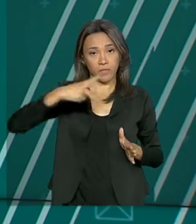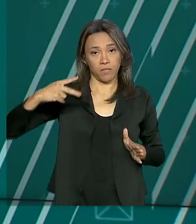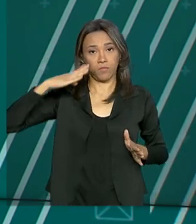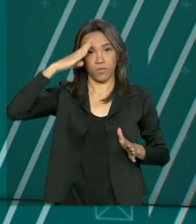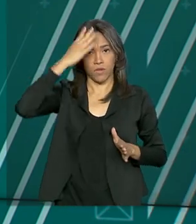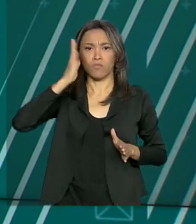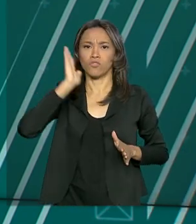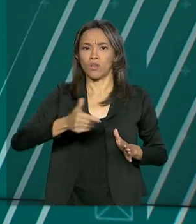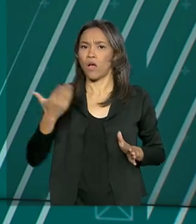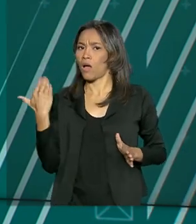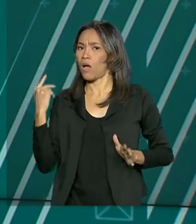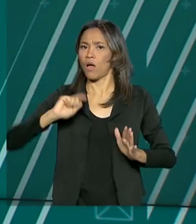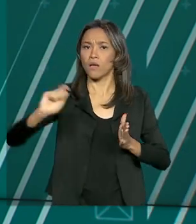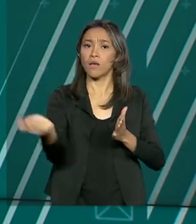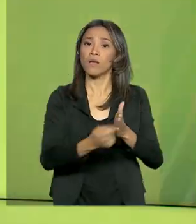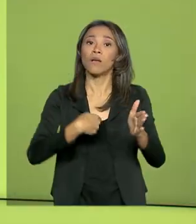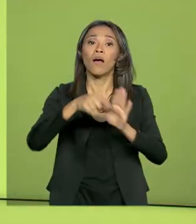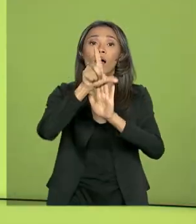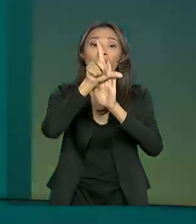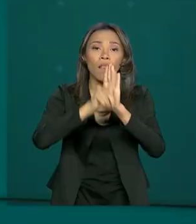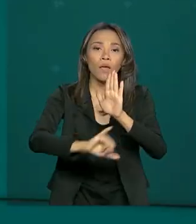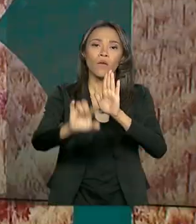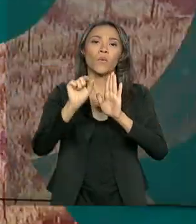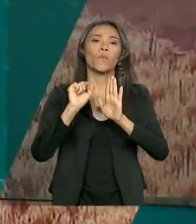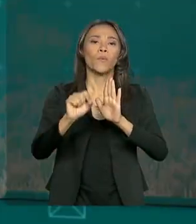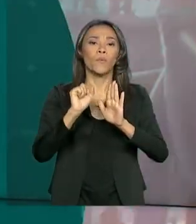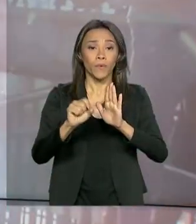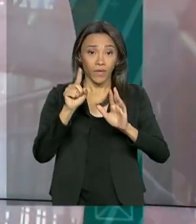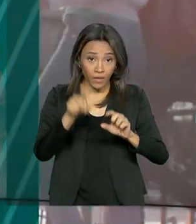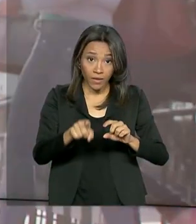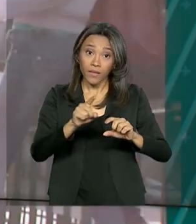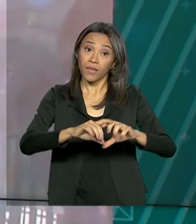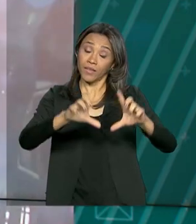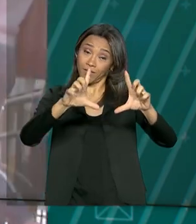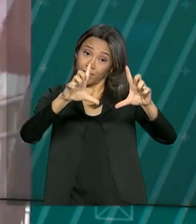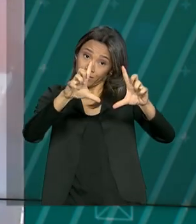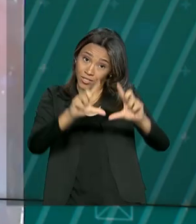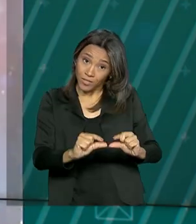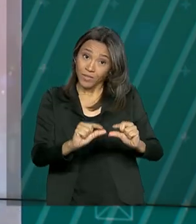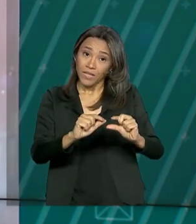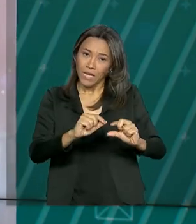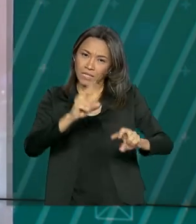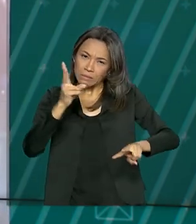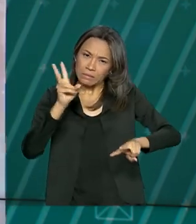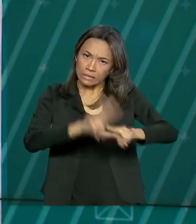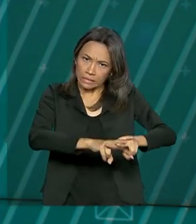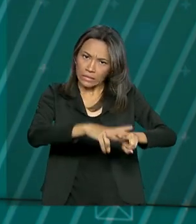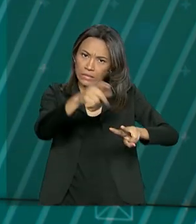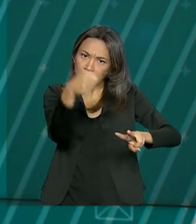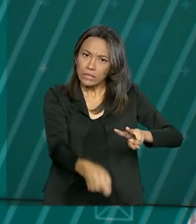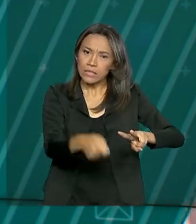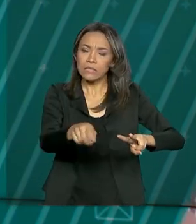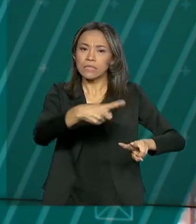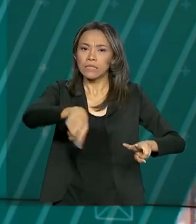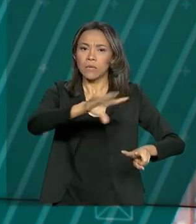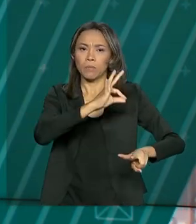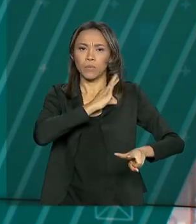Bolsonaro sancionou a lei que extingue a pena de prisão disciplinar para os policiais militares e